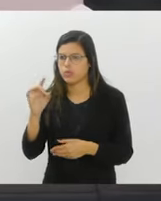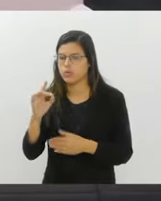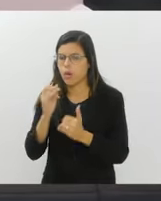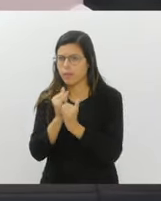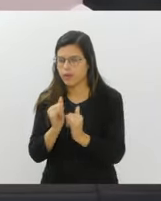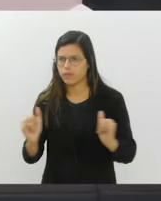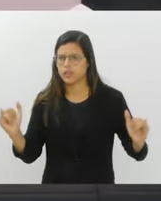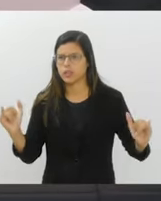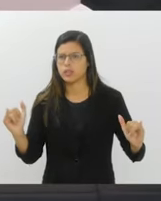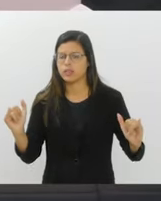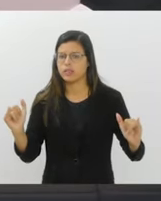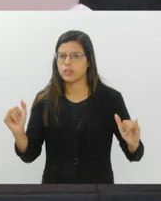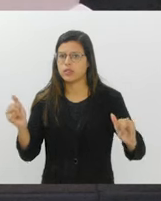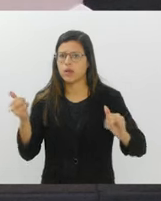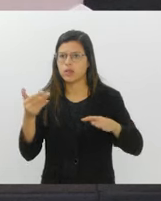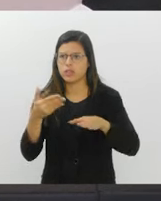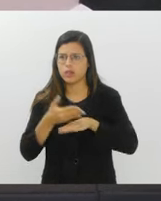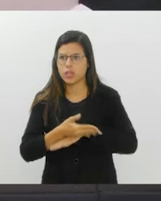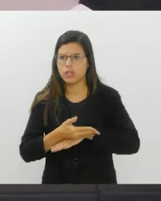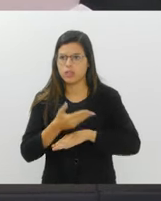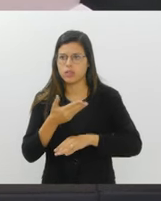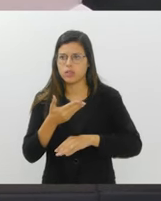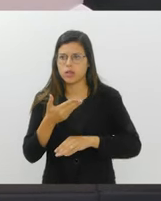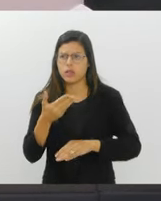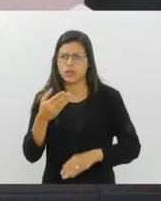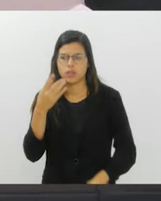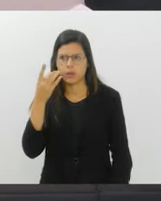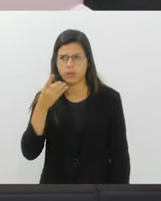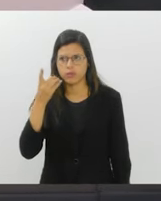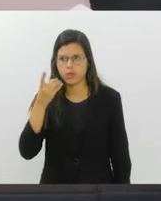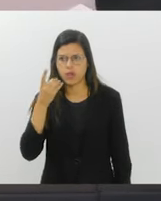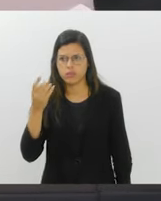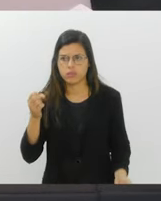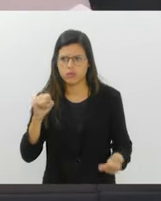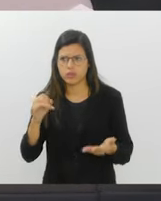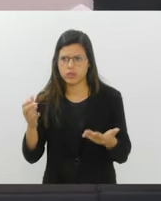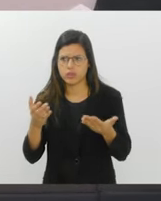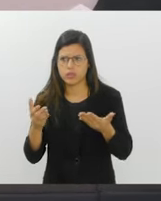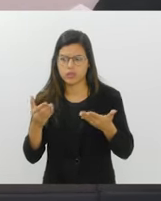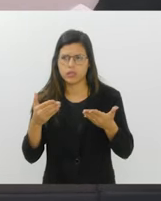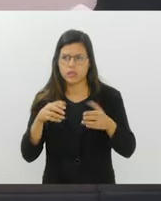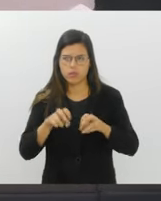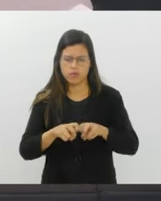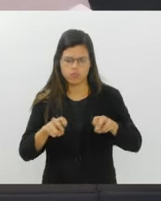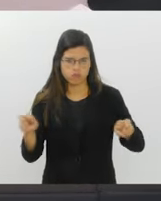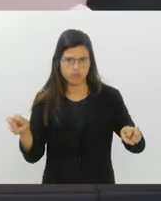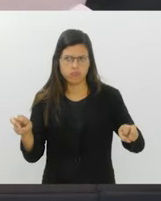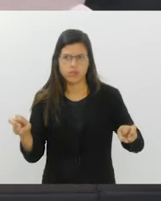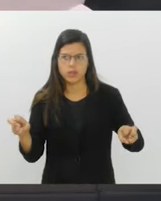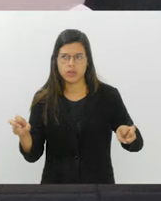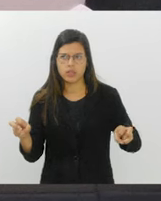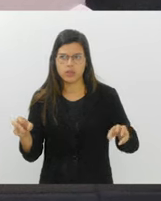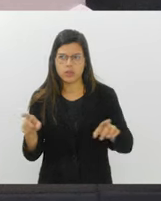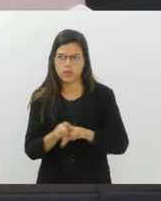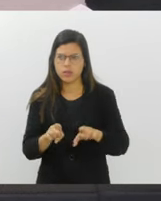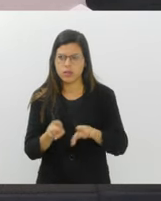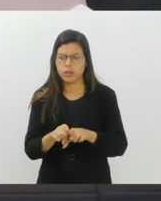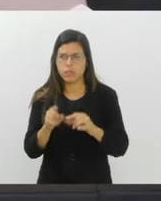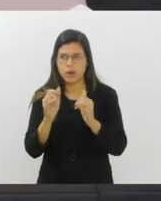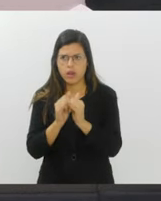chegada do nosso querido deputado. Se quiser vir aqui à mesa, por favor, e, ao mesmo tempo,